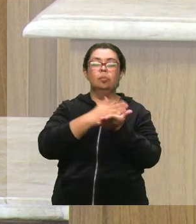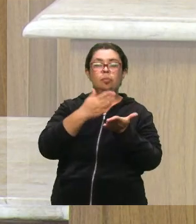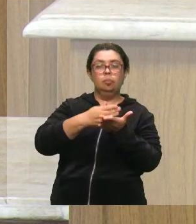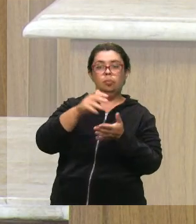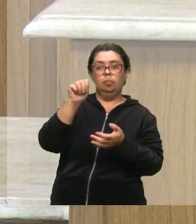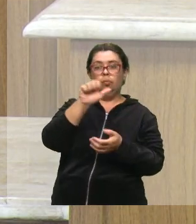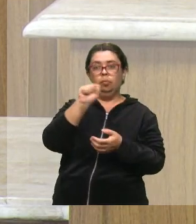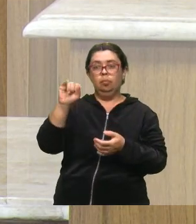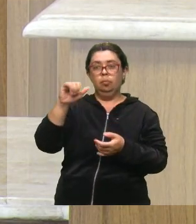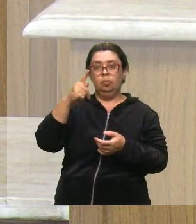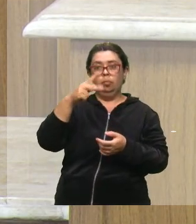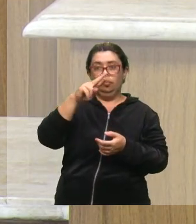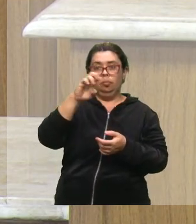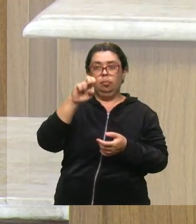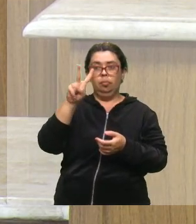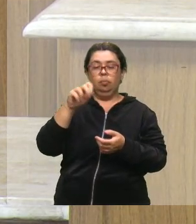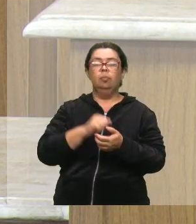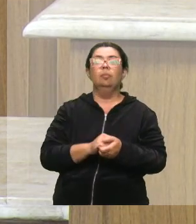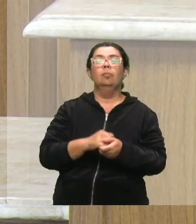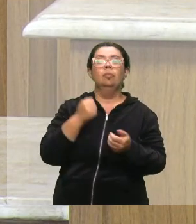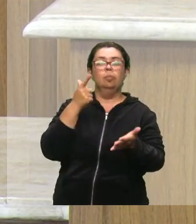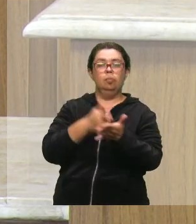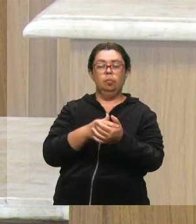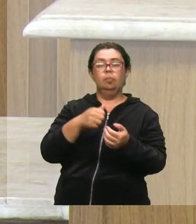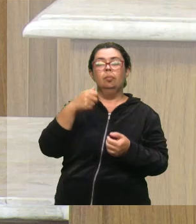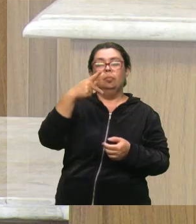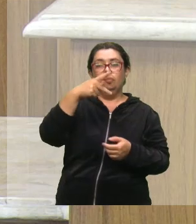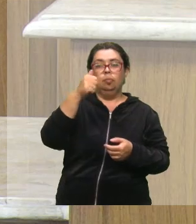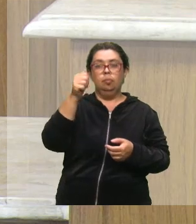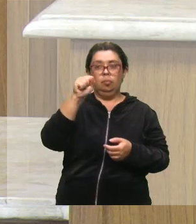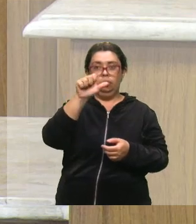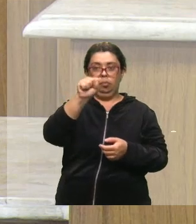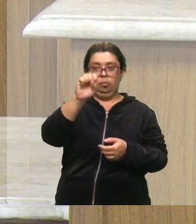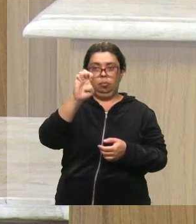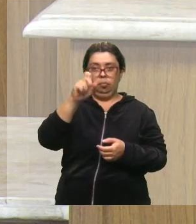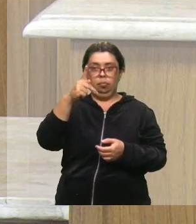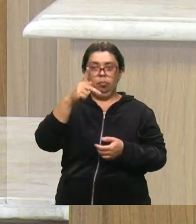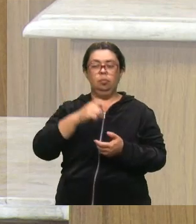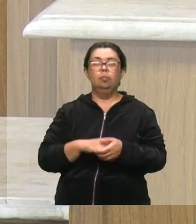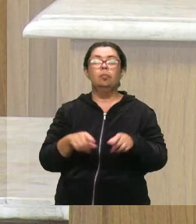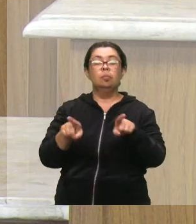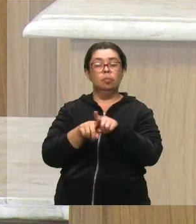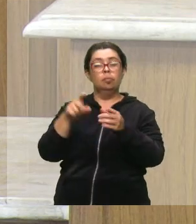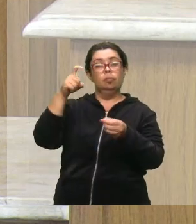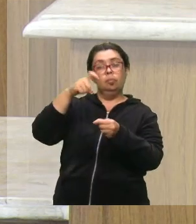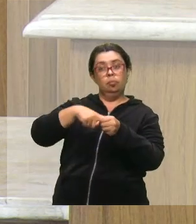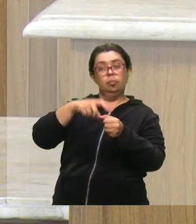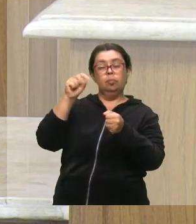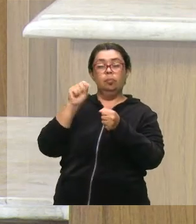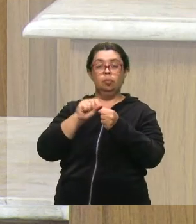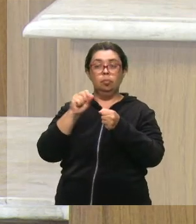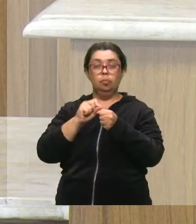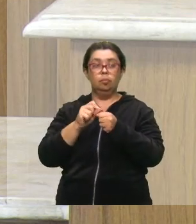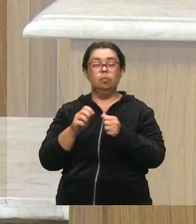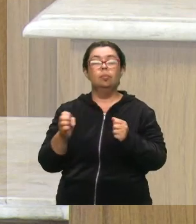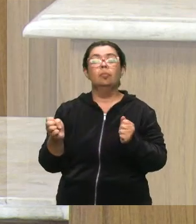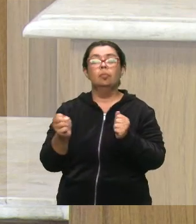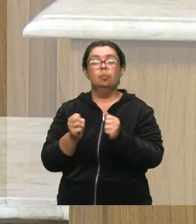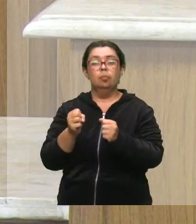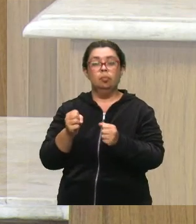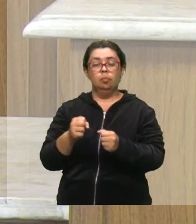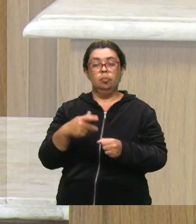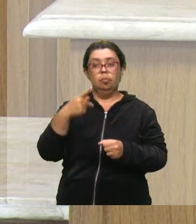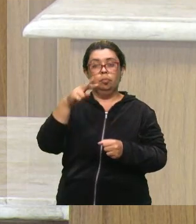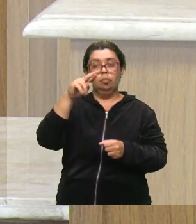ao PASEP, cobertura do déficit atuarial, além de convênios firmados com entidades federais e estaduais, como